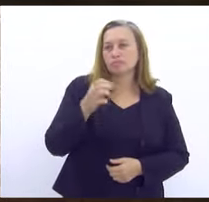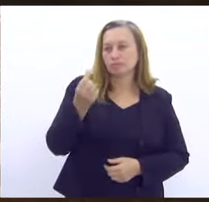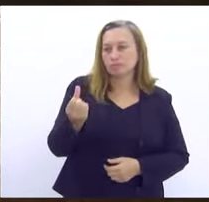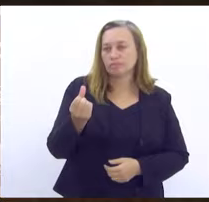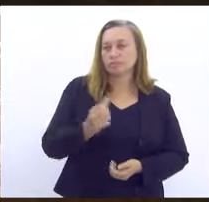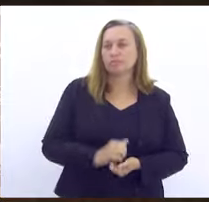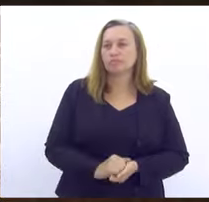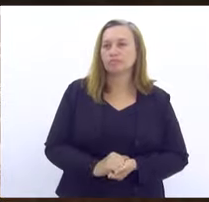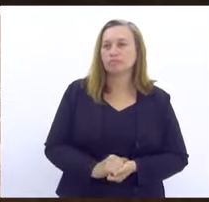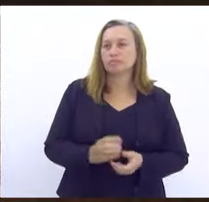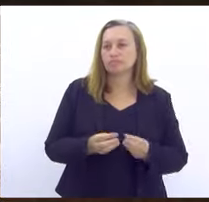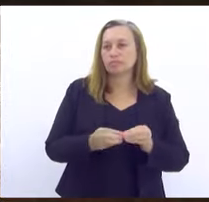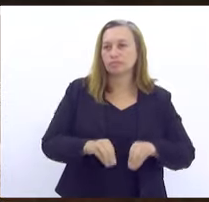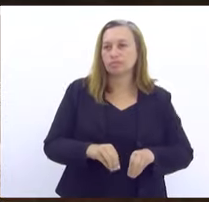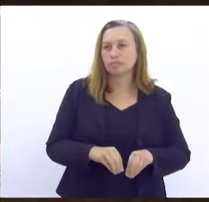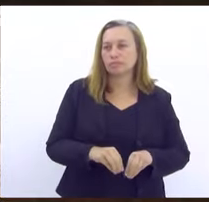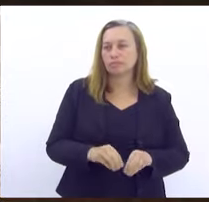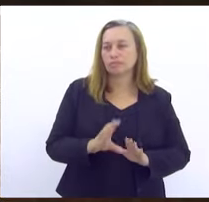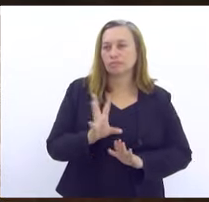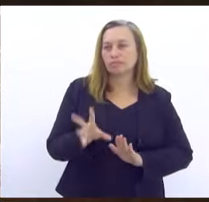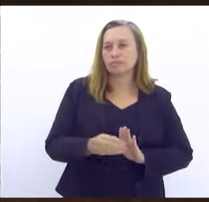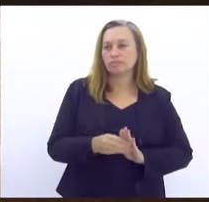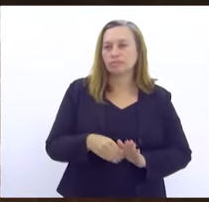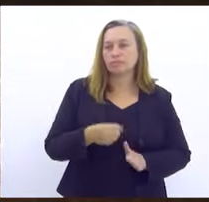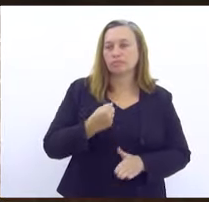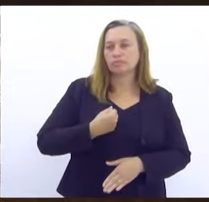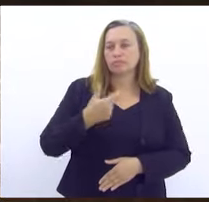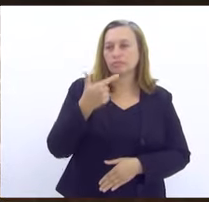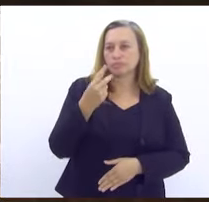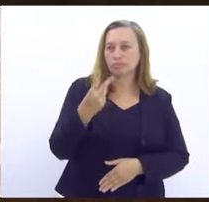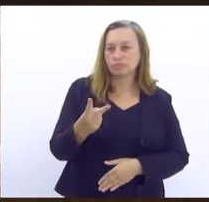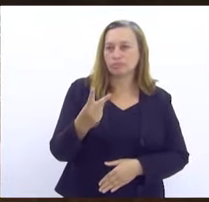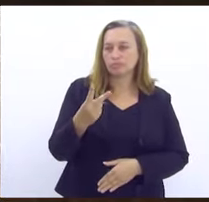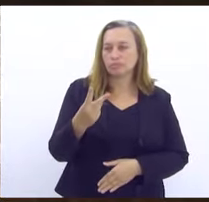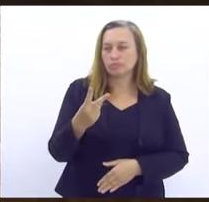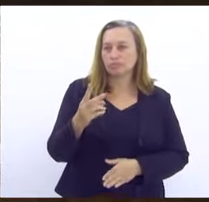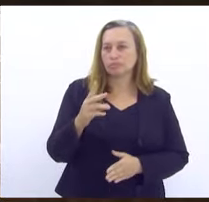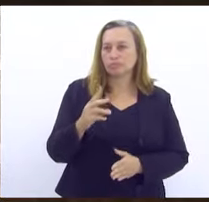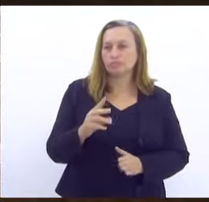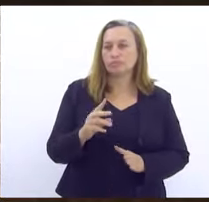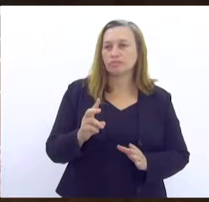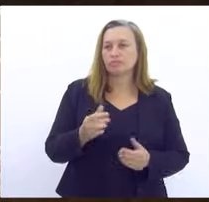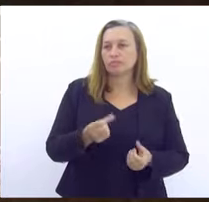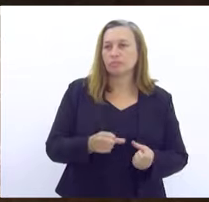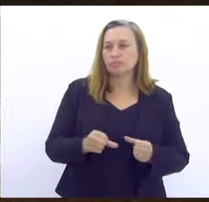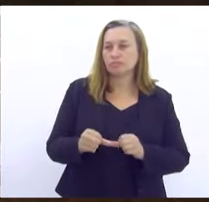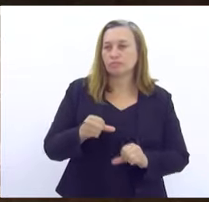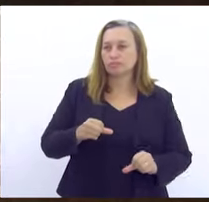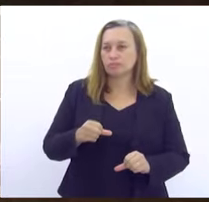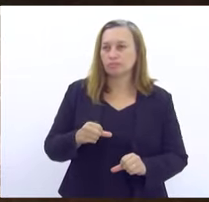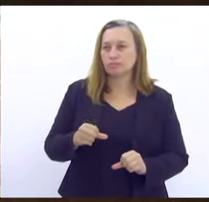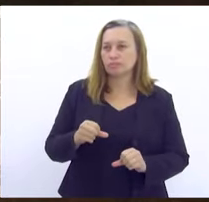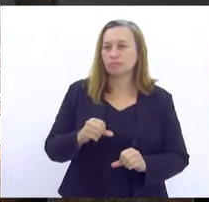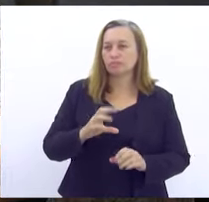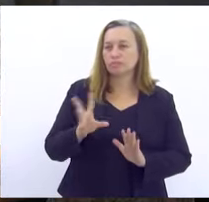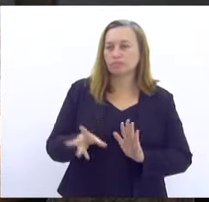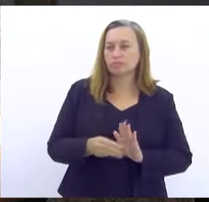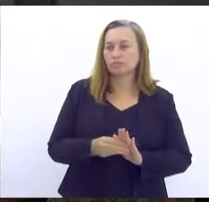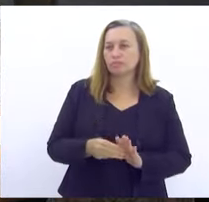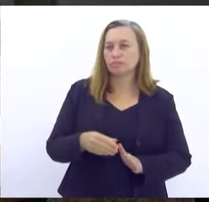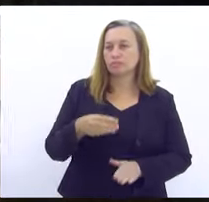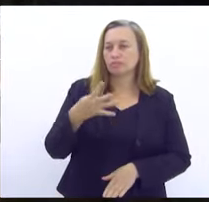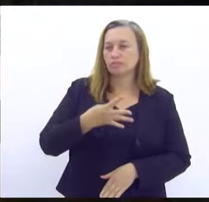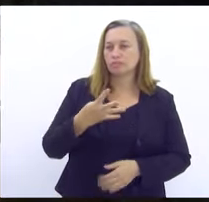6, prejudicada a emenda número 2 pela redação original, contrário à emenda número 4.